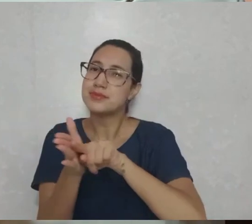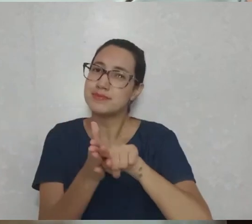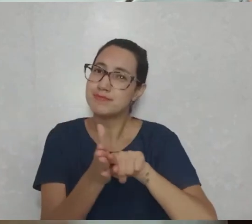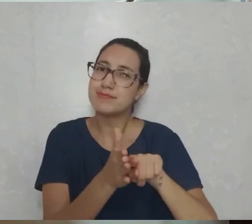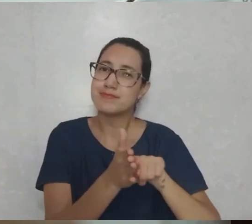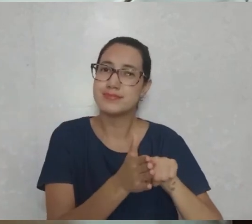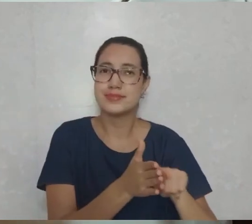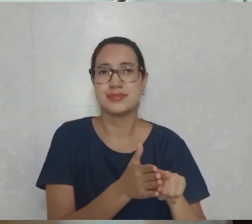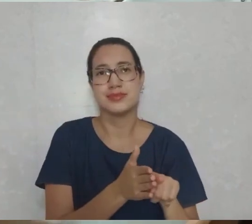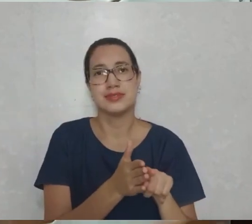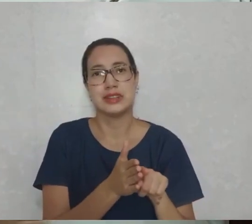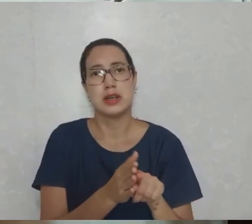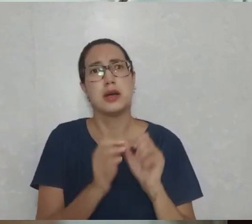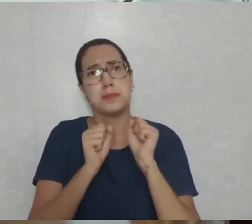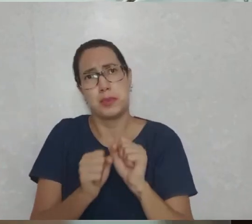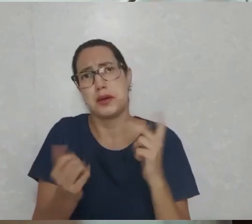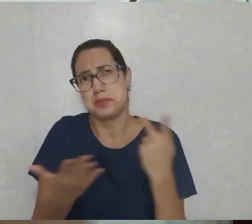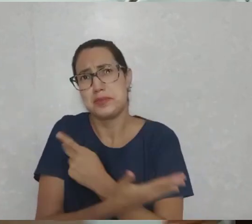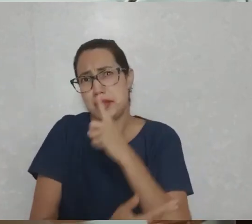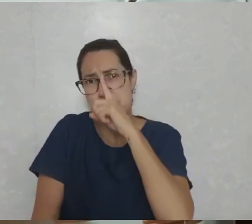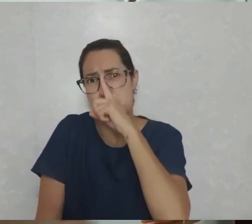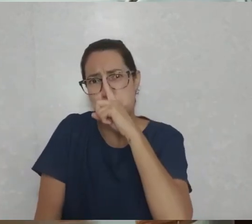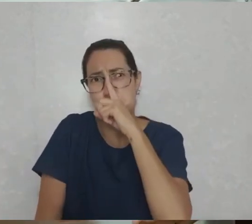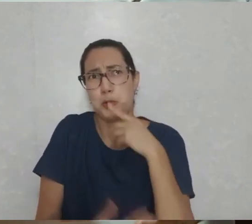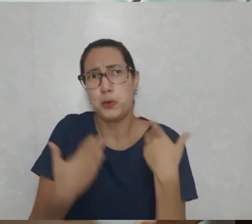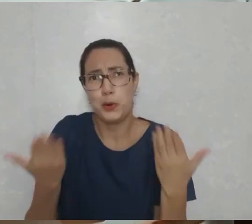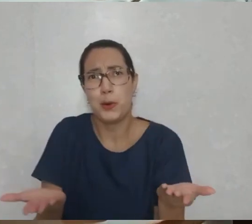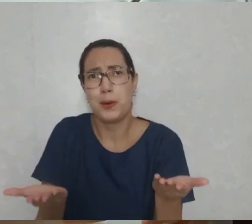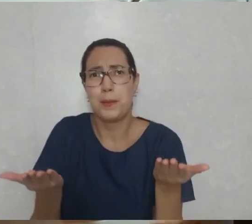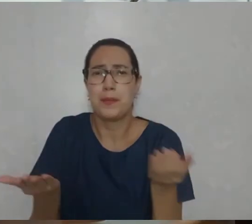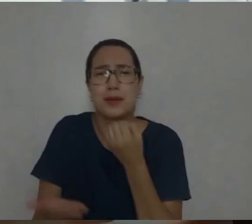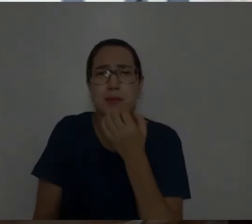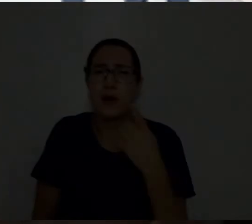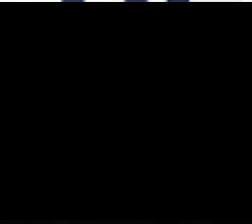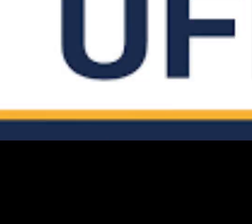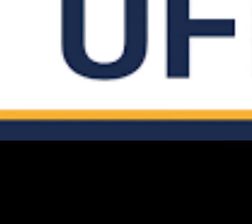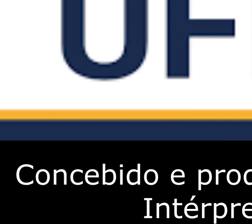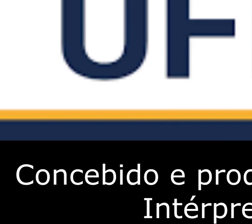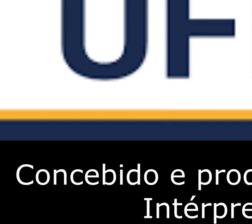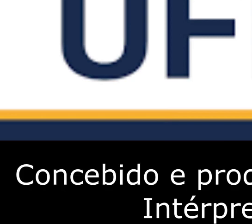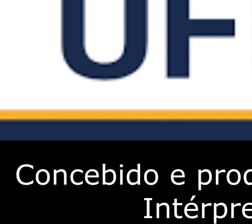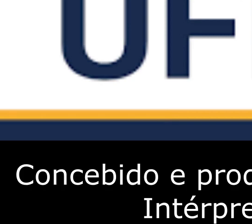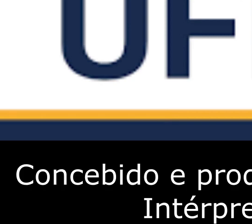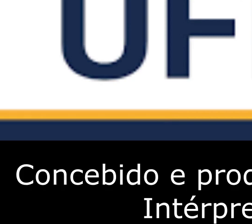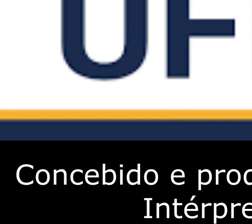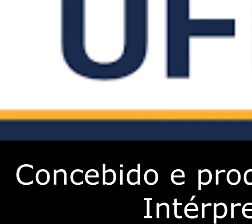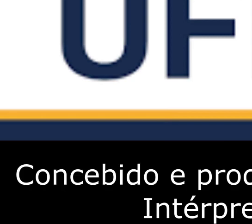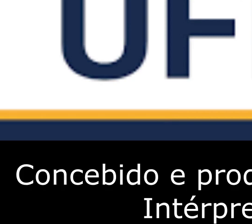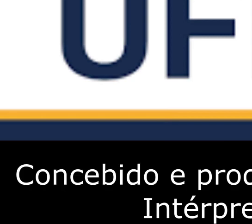e vocês começarem a exercitar os conceitos que a gente está dando na disciplina, tá?